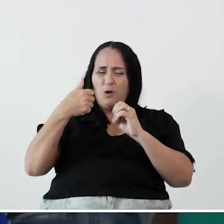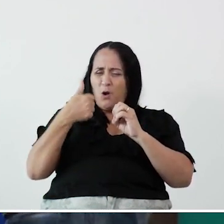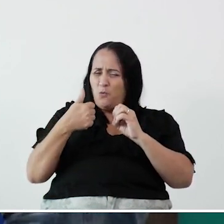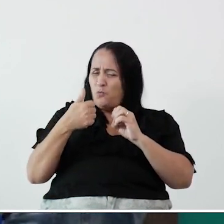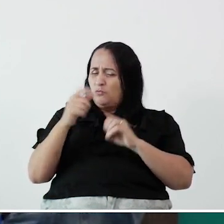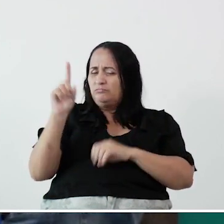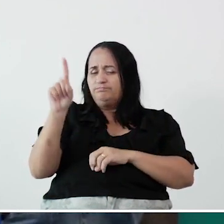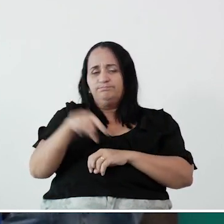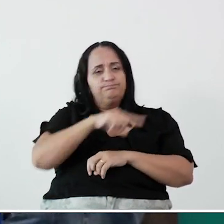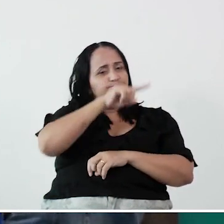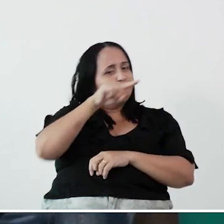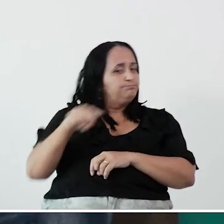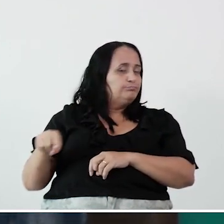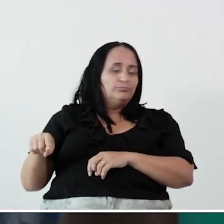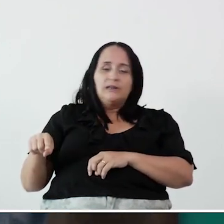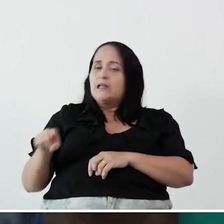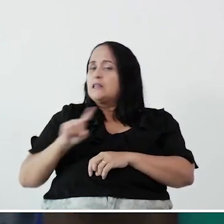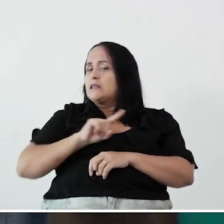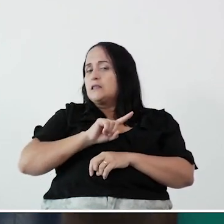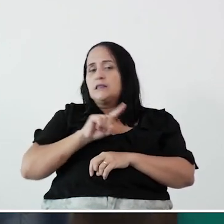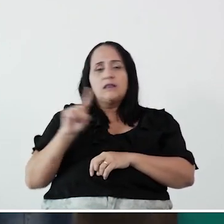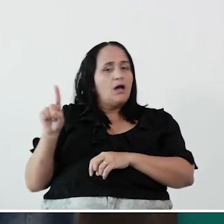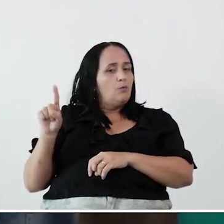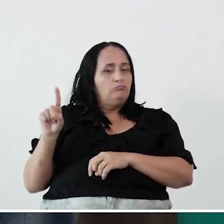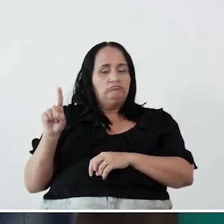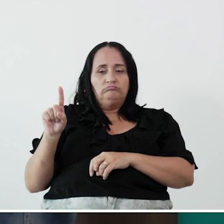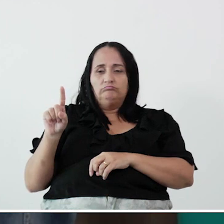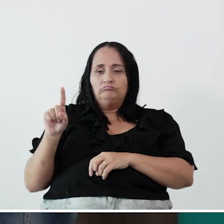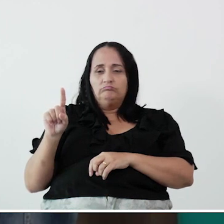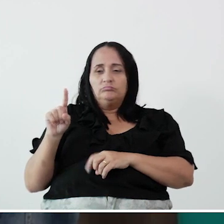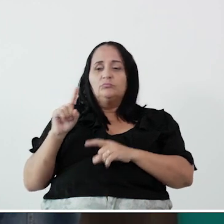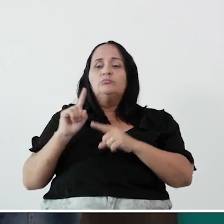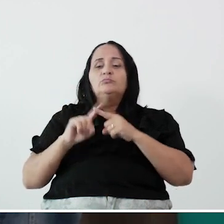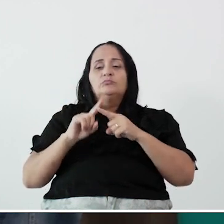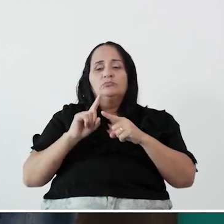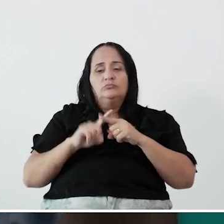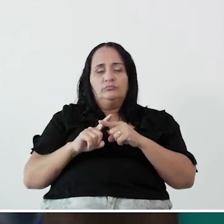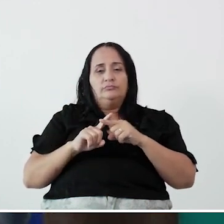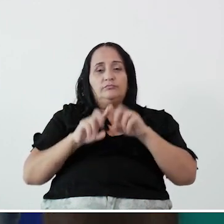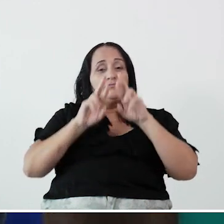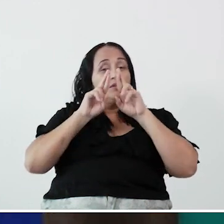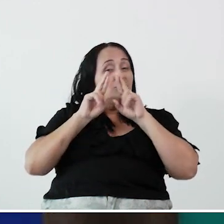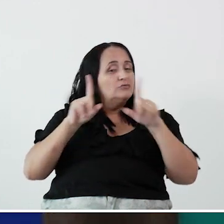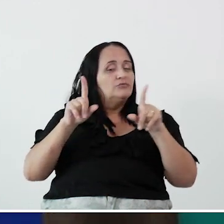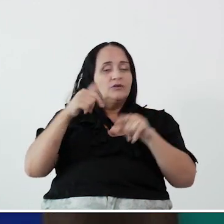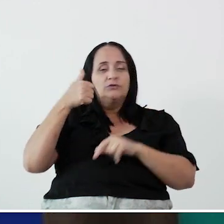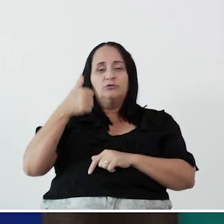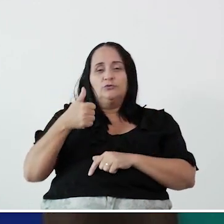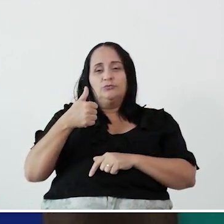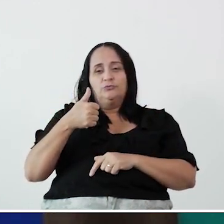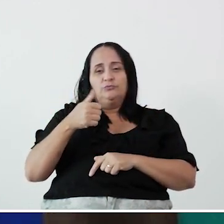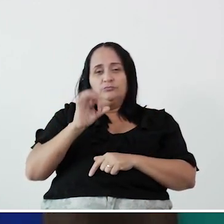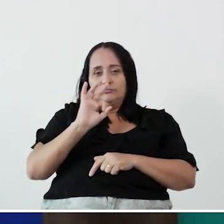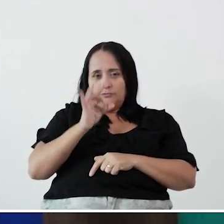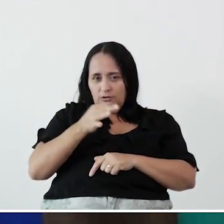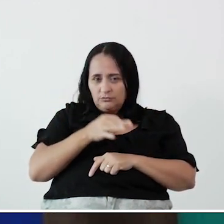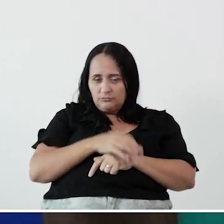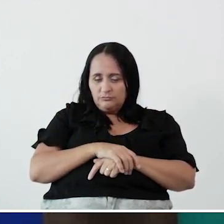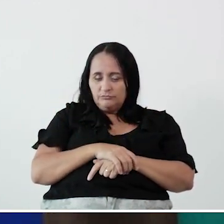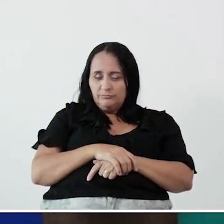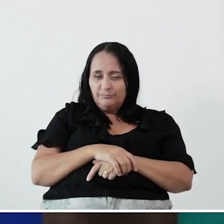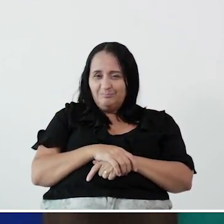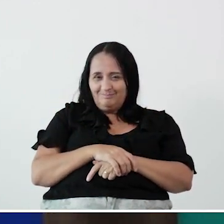verdade. 0 elevado a zero é diferente de 1. Correto?